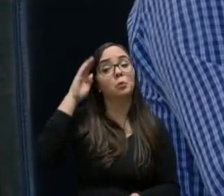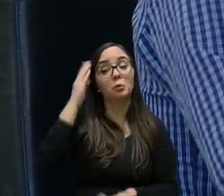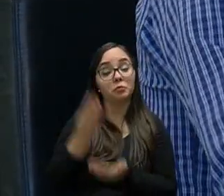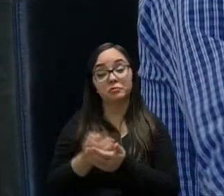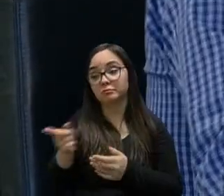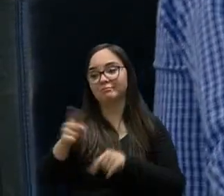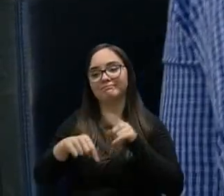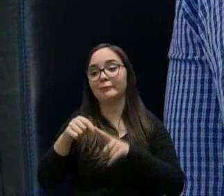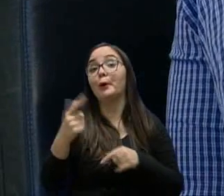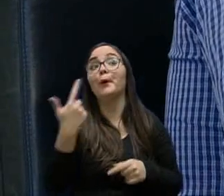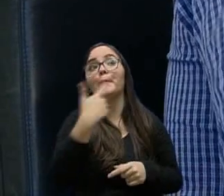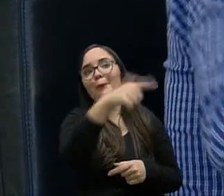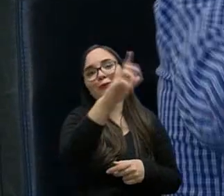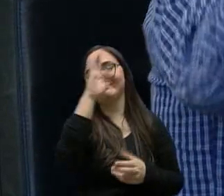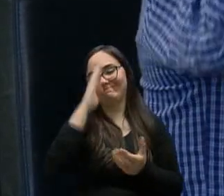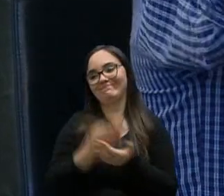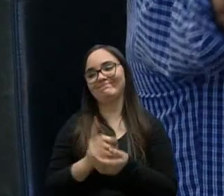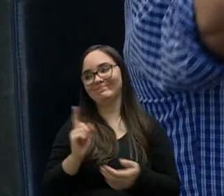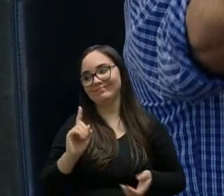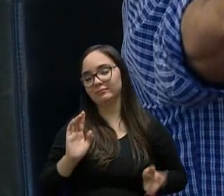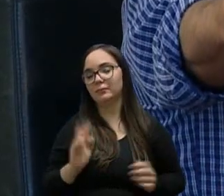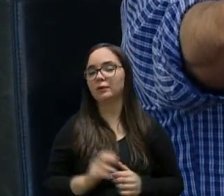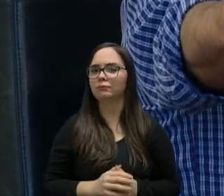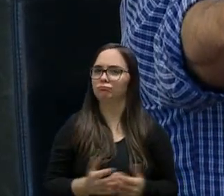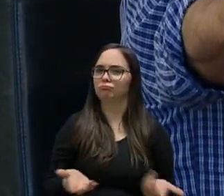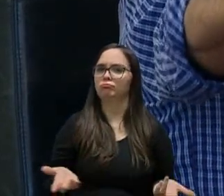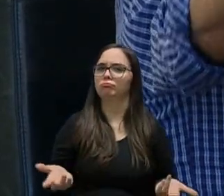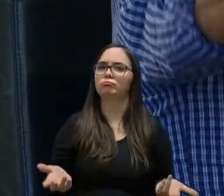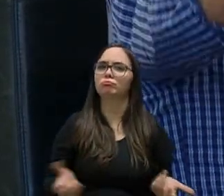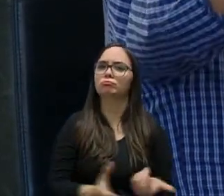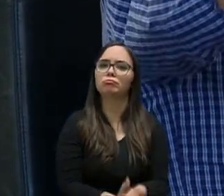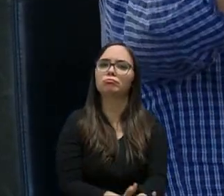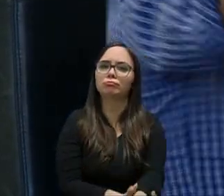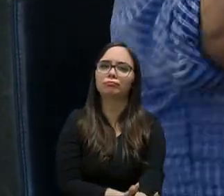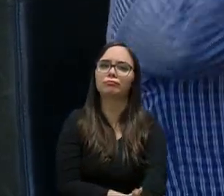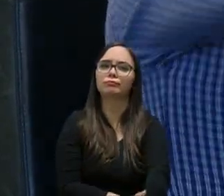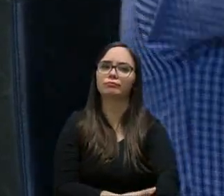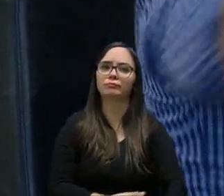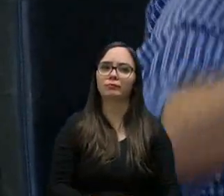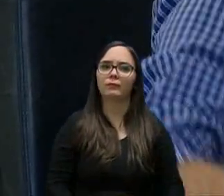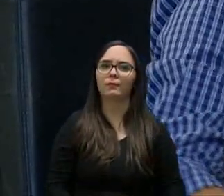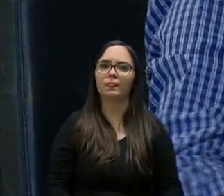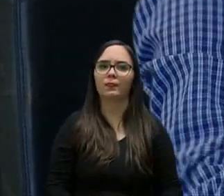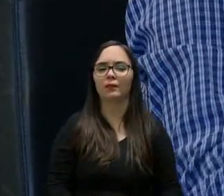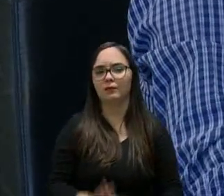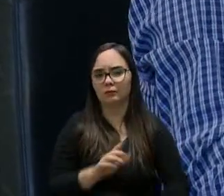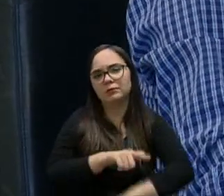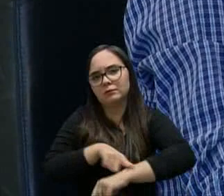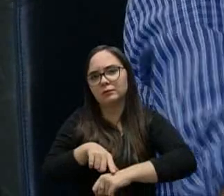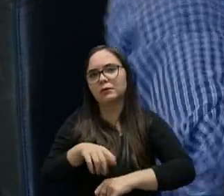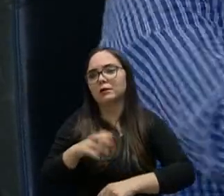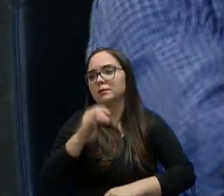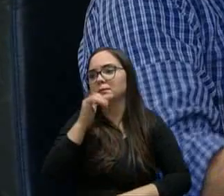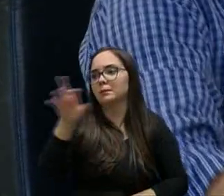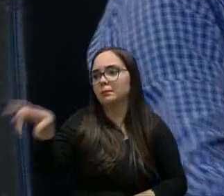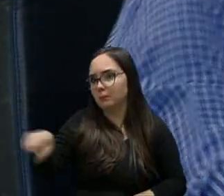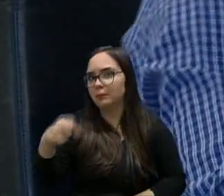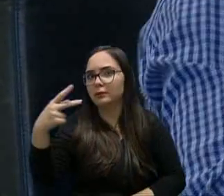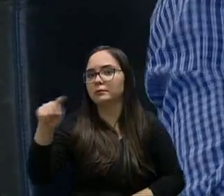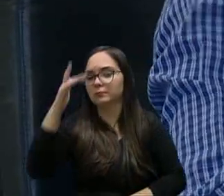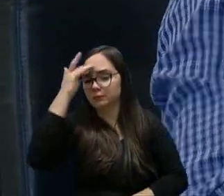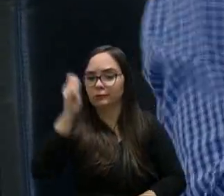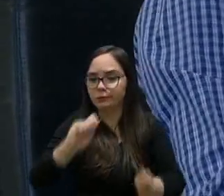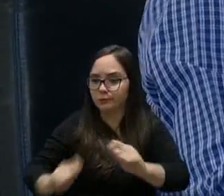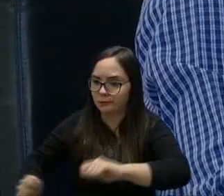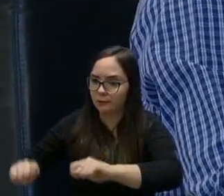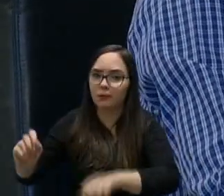com você se der algum problema porque ele não vão pegar com todo o respeito uma uma faxineira para ir para ir de instrumentador porque não